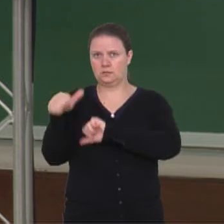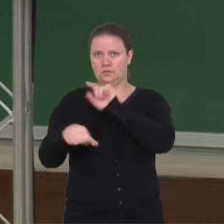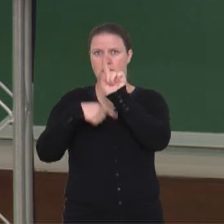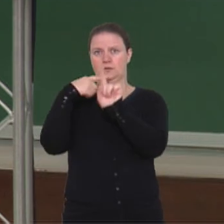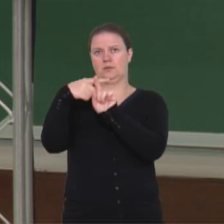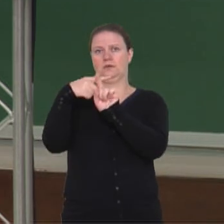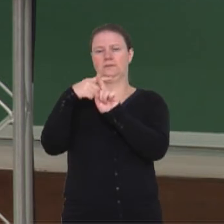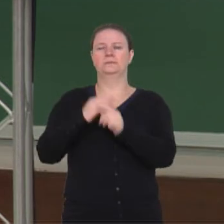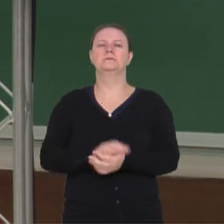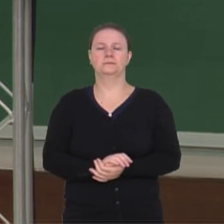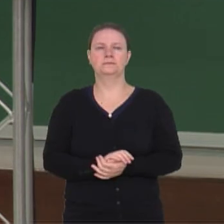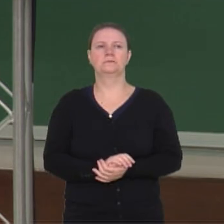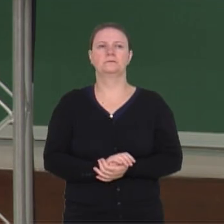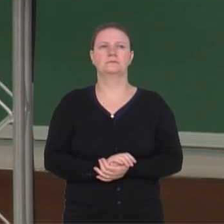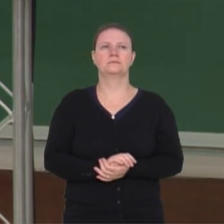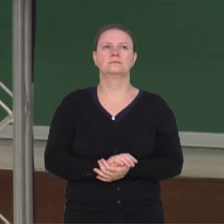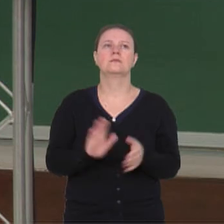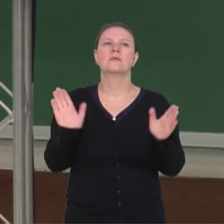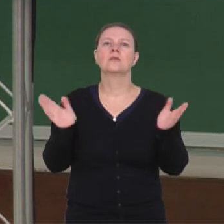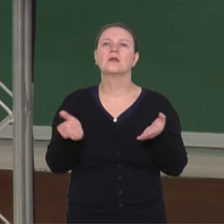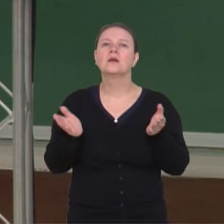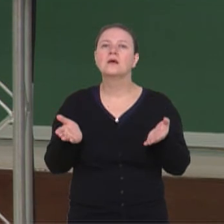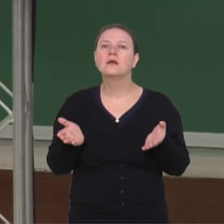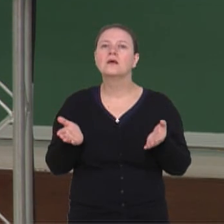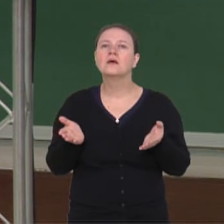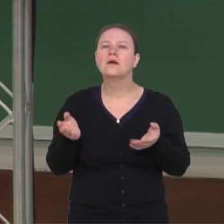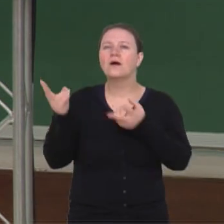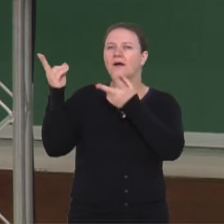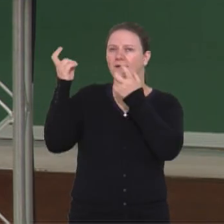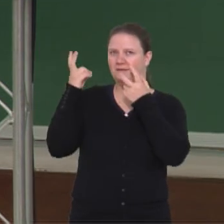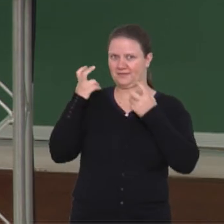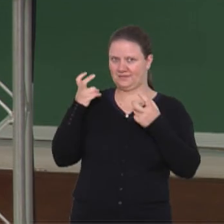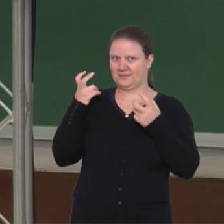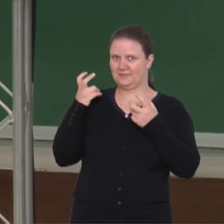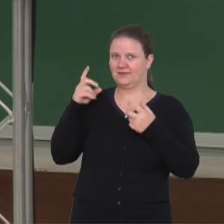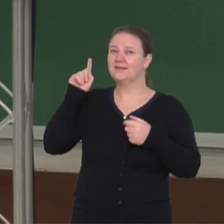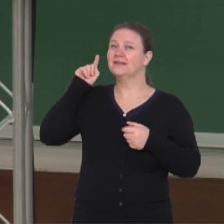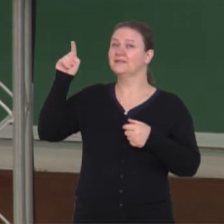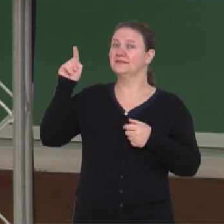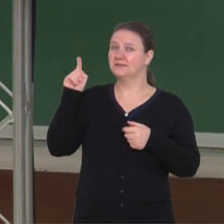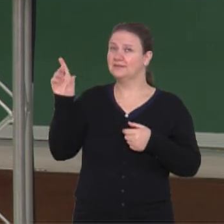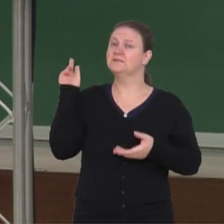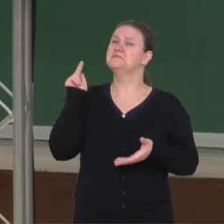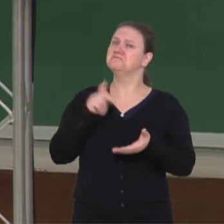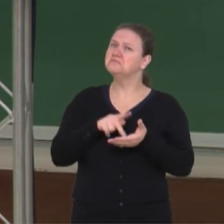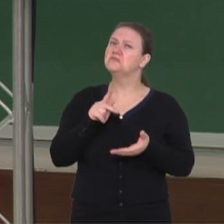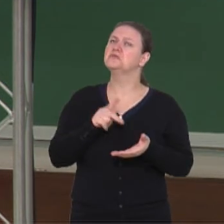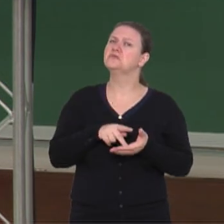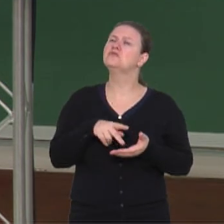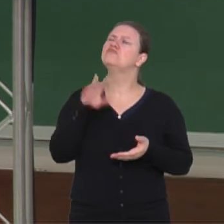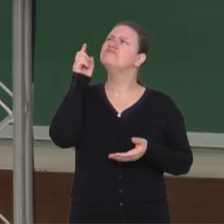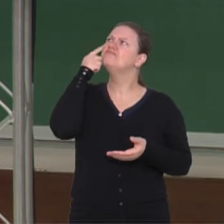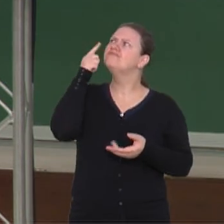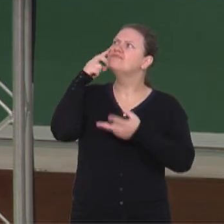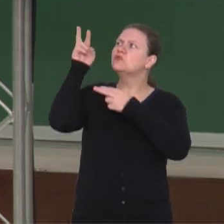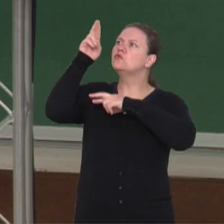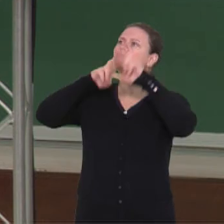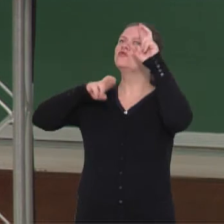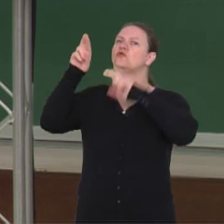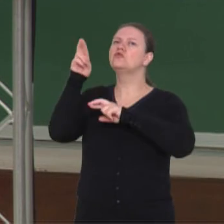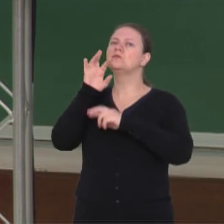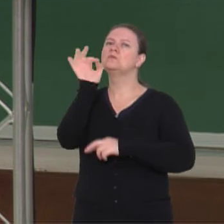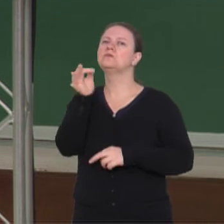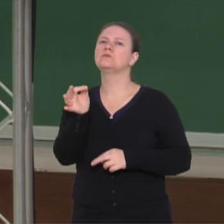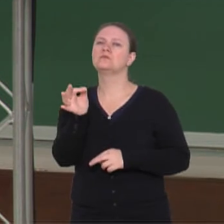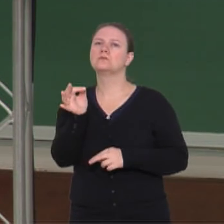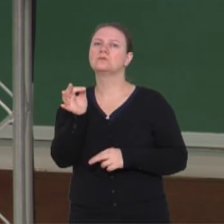segundo? Ah, aqui eu coloquei uma verificação. É nesse aqui que eu coloquei a verdade, para ver se está certo. Fazer o caminho